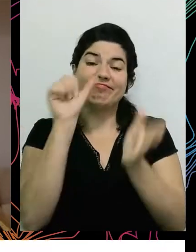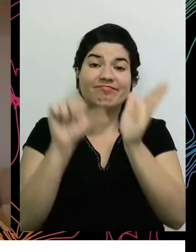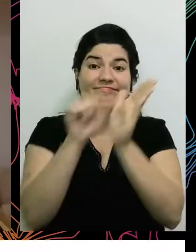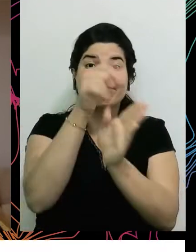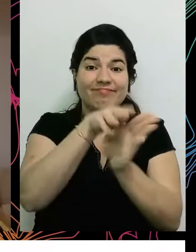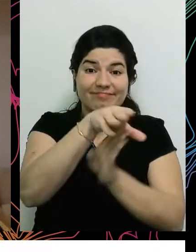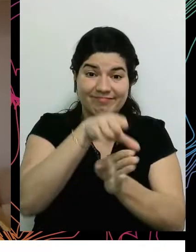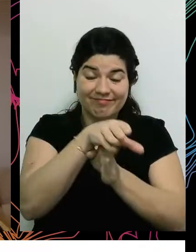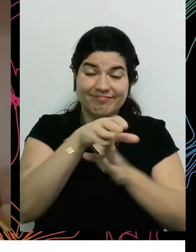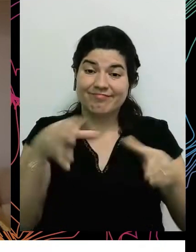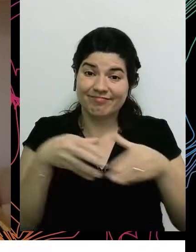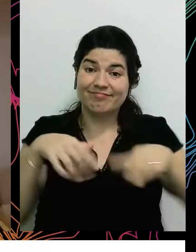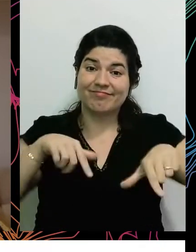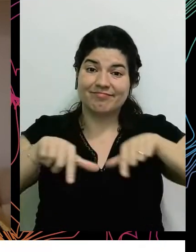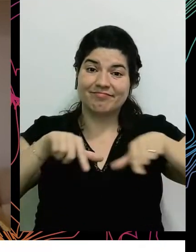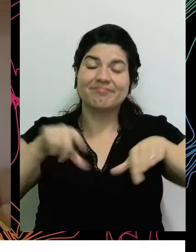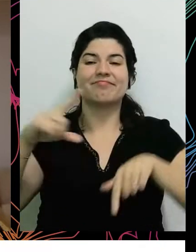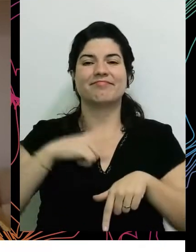e